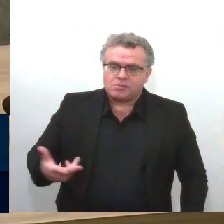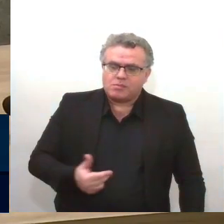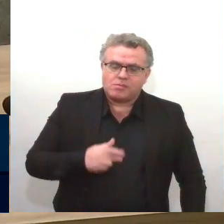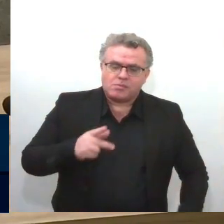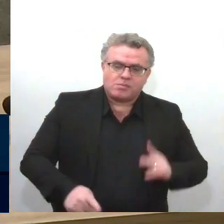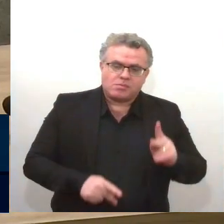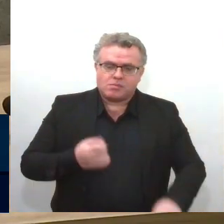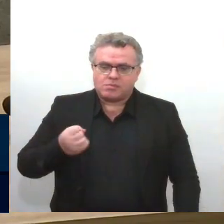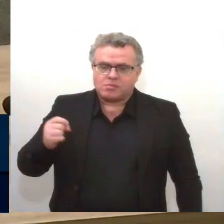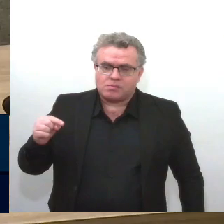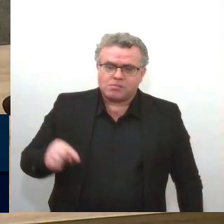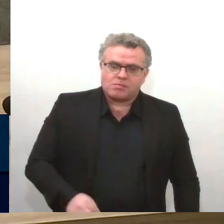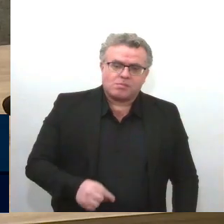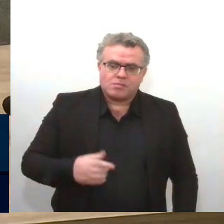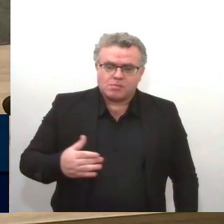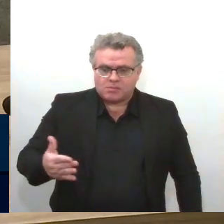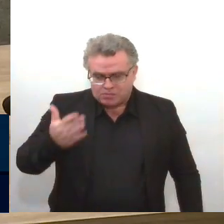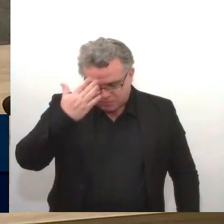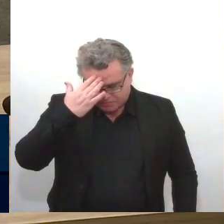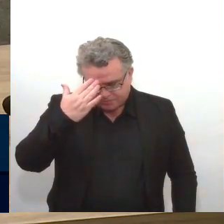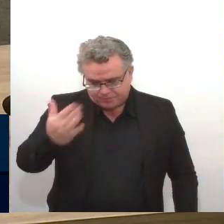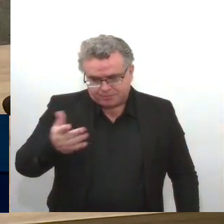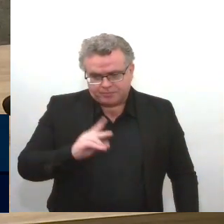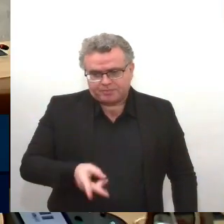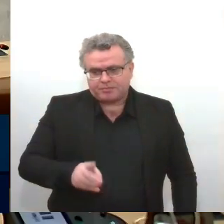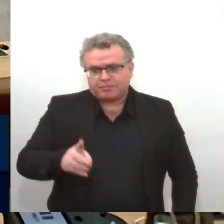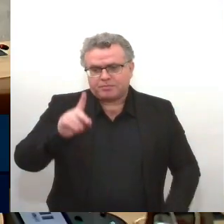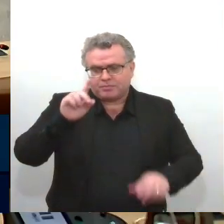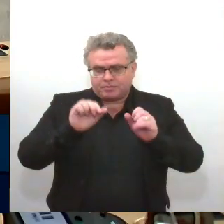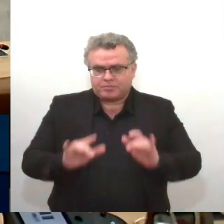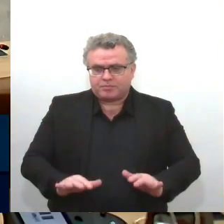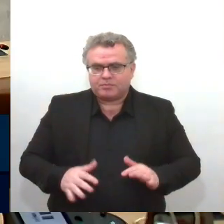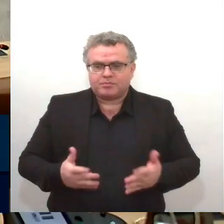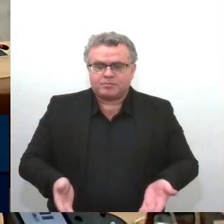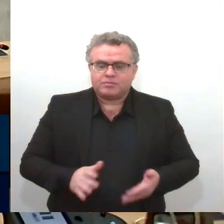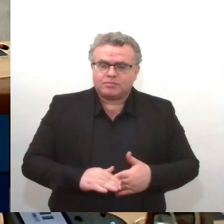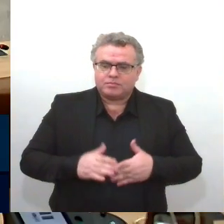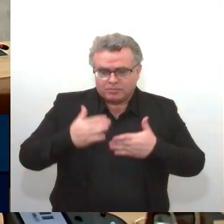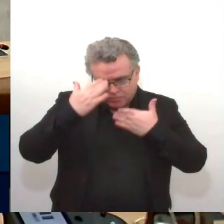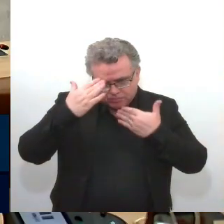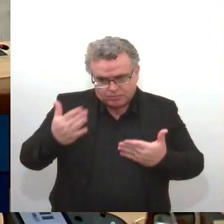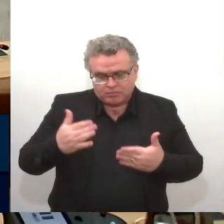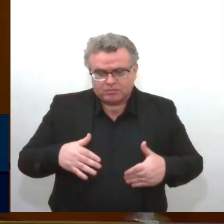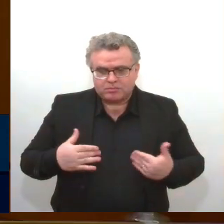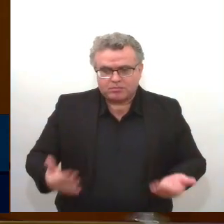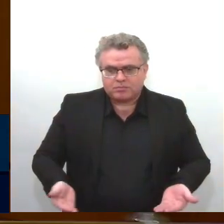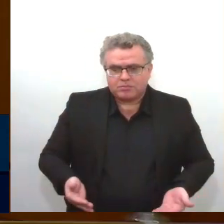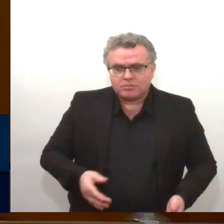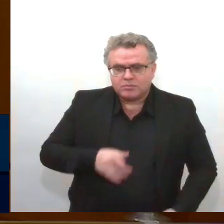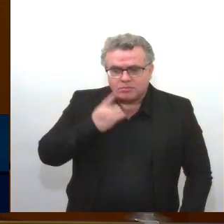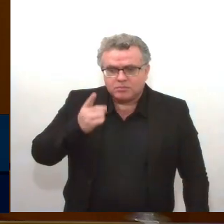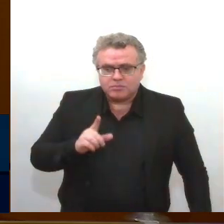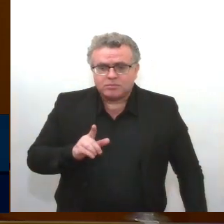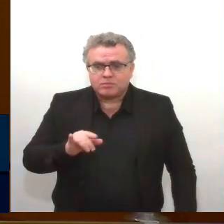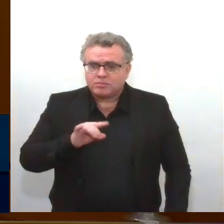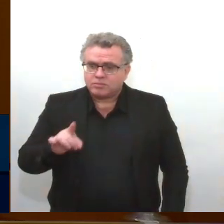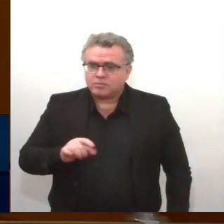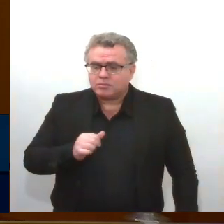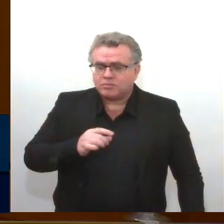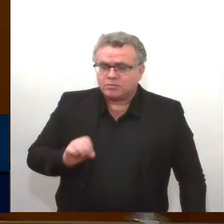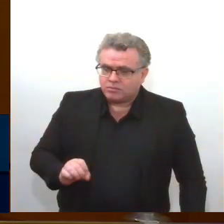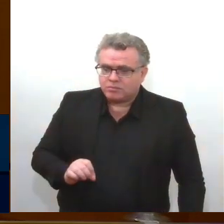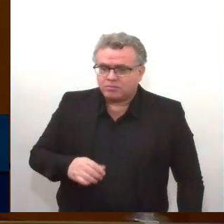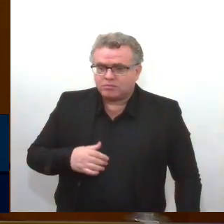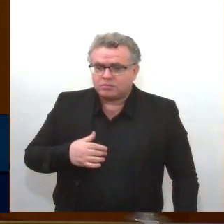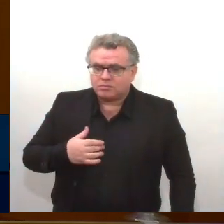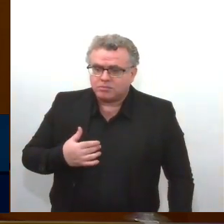obrigado e que Deus te abençoe eu agradeço também Deputado Luizão pelas palavras eu acho que esse é o espírito na eleição passa as pessoas fazem a